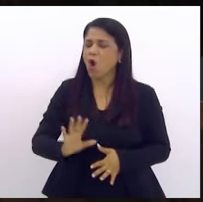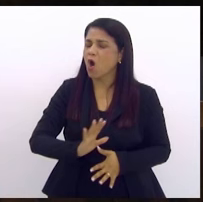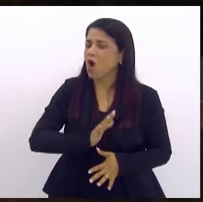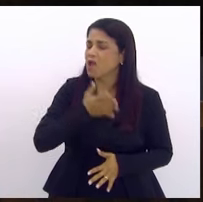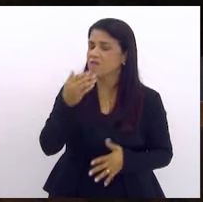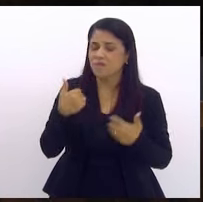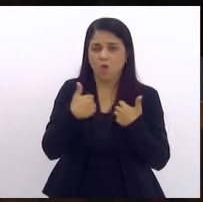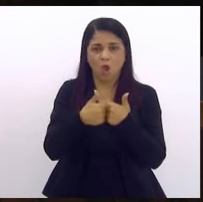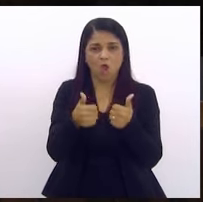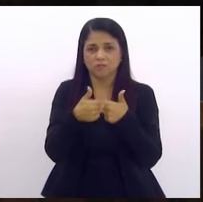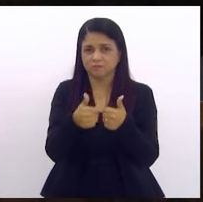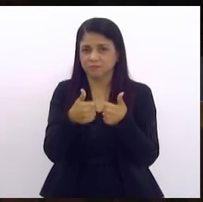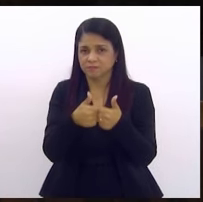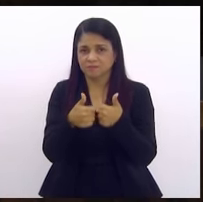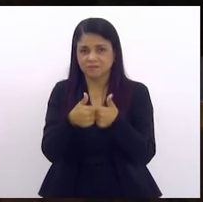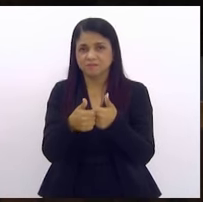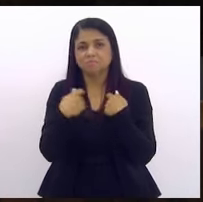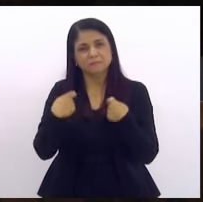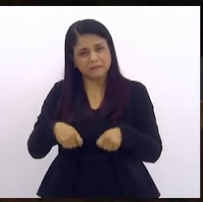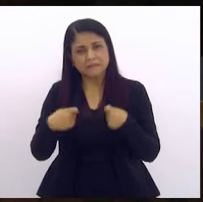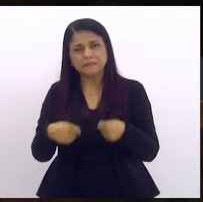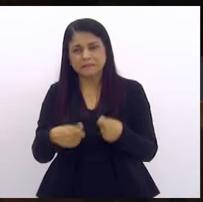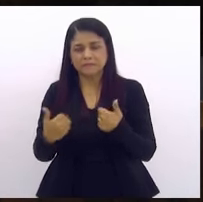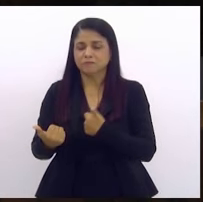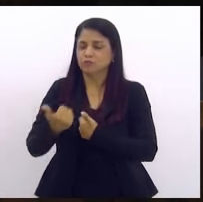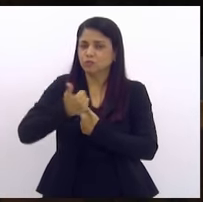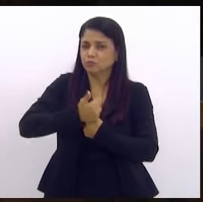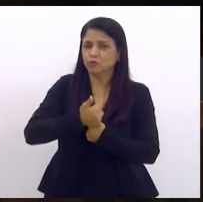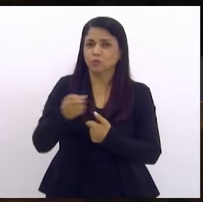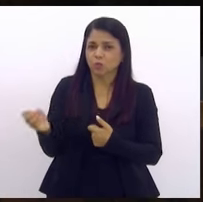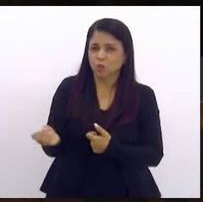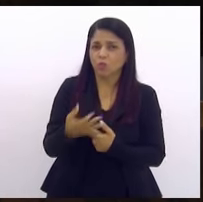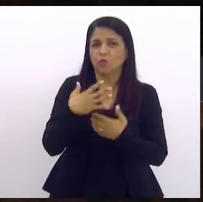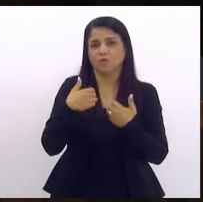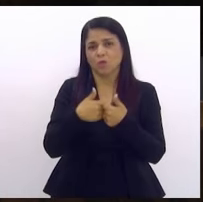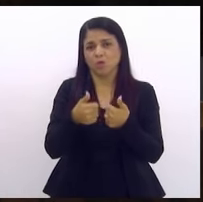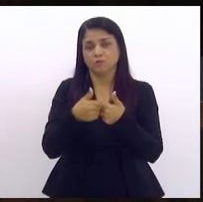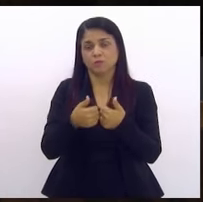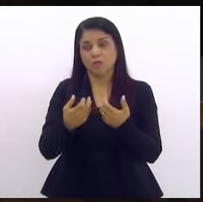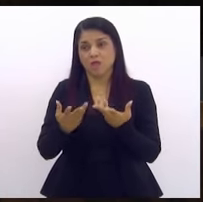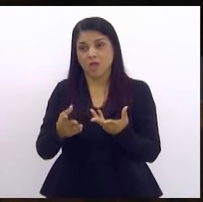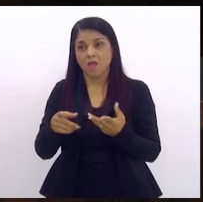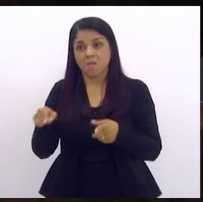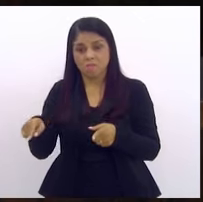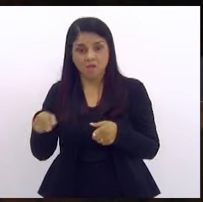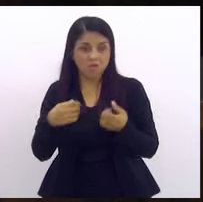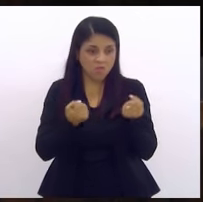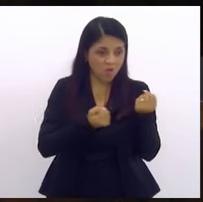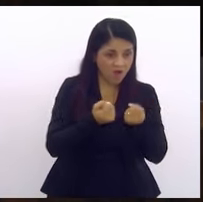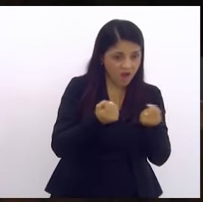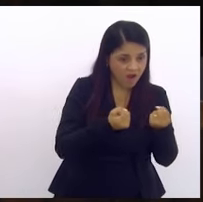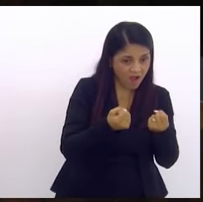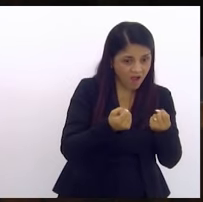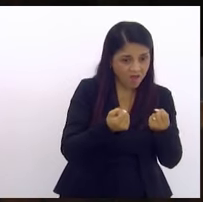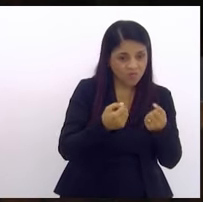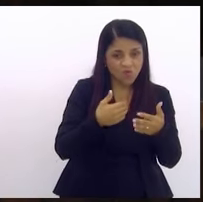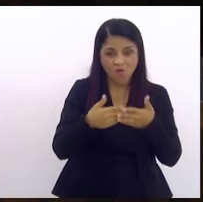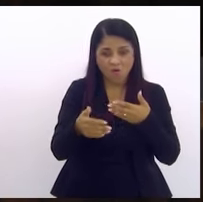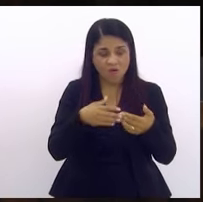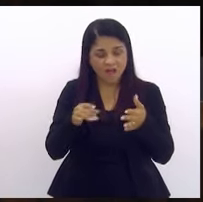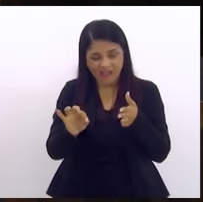Nenhuma, nenhuma. É aquilo que você falou, quando é a hora do carro do trabalhador, pancada no carro do trabalhador, com qualquer